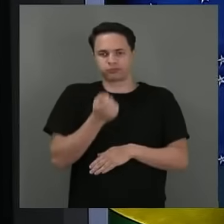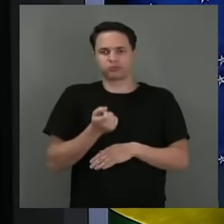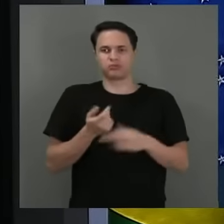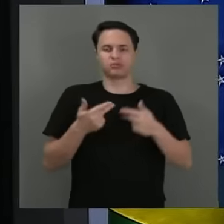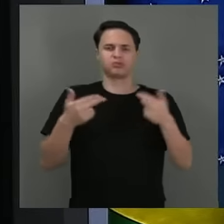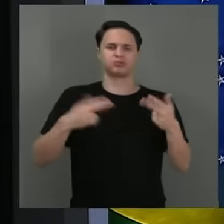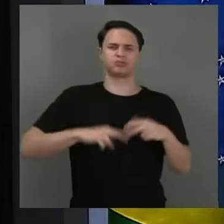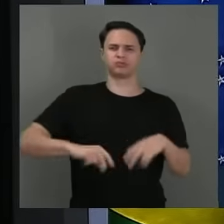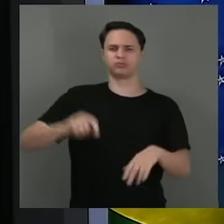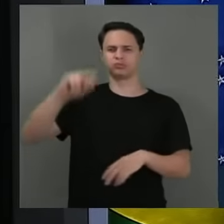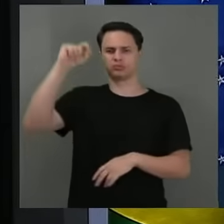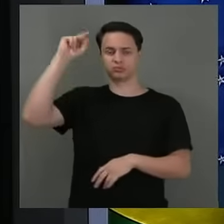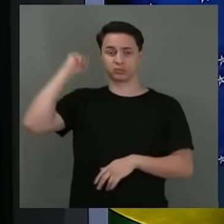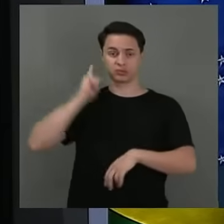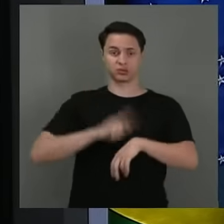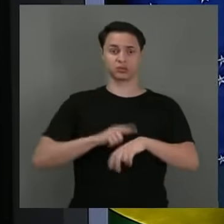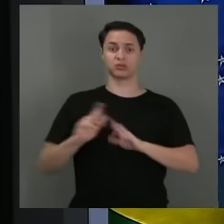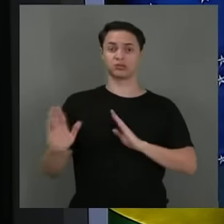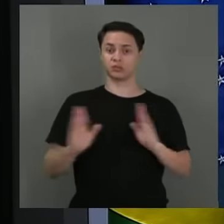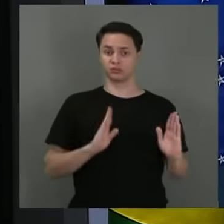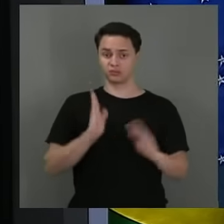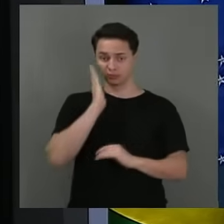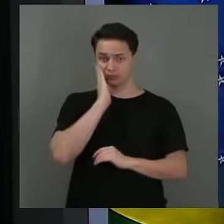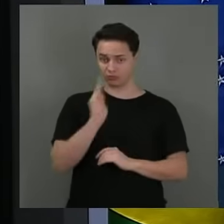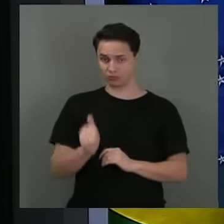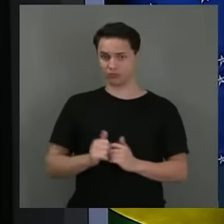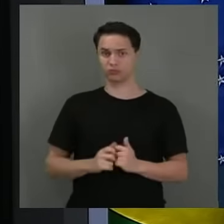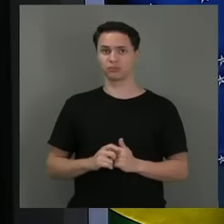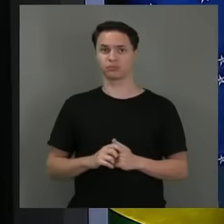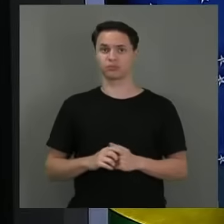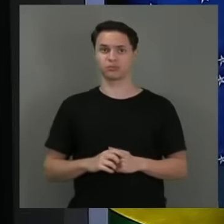há muito tempo,